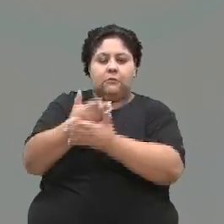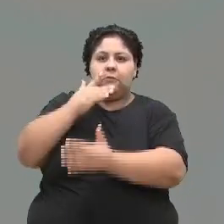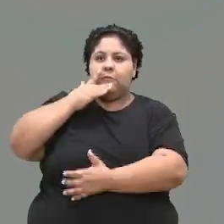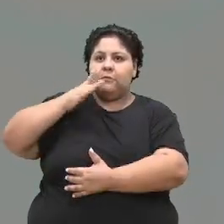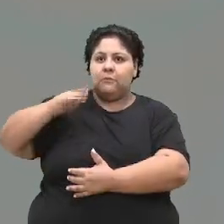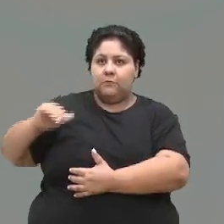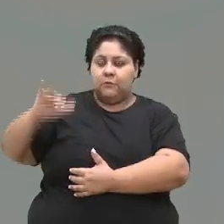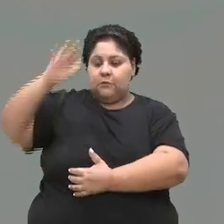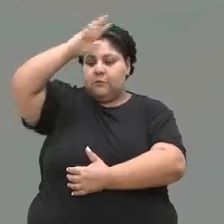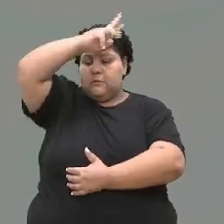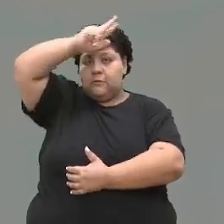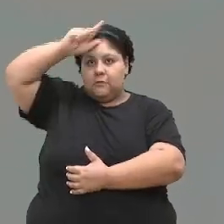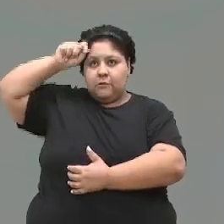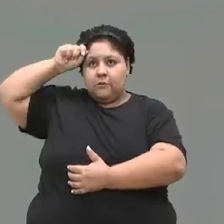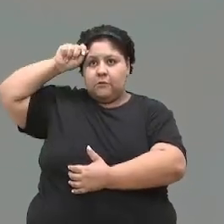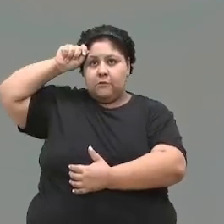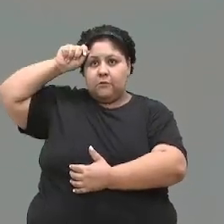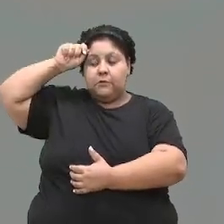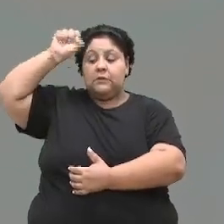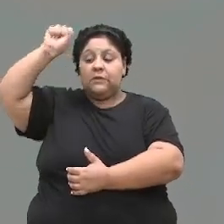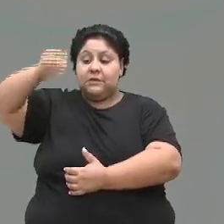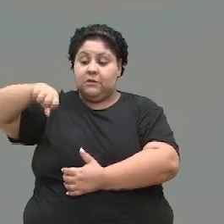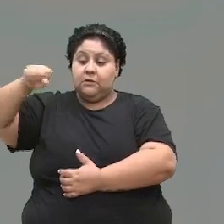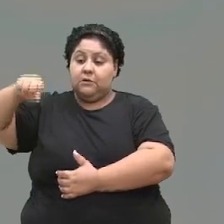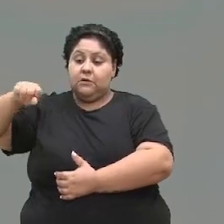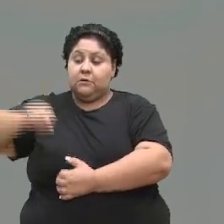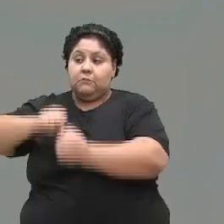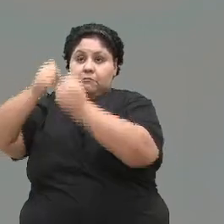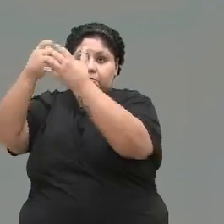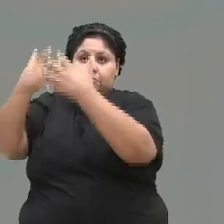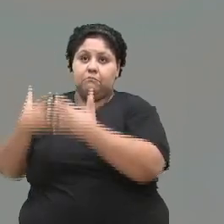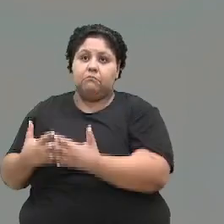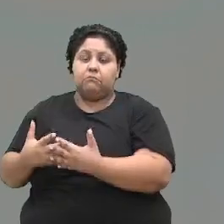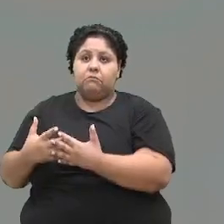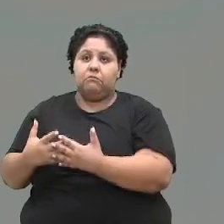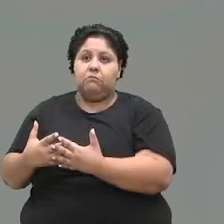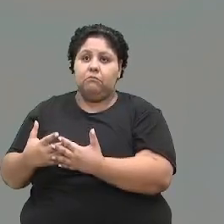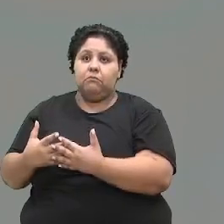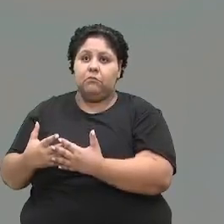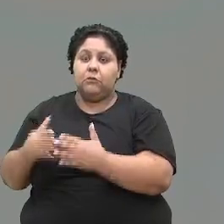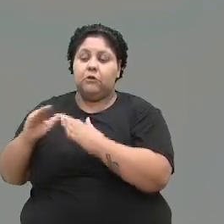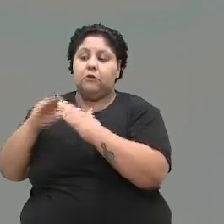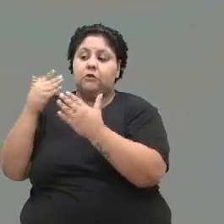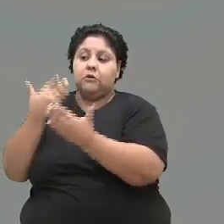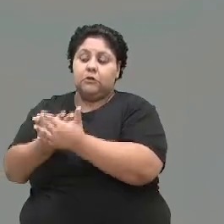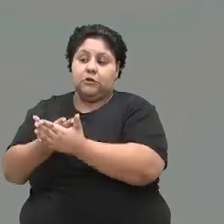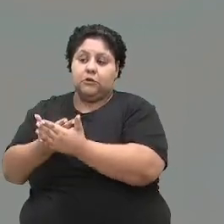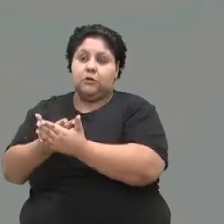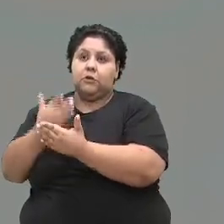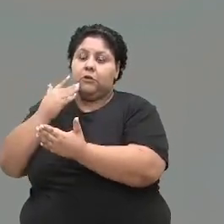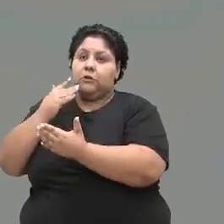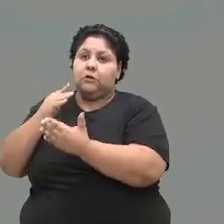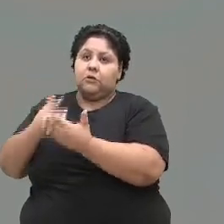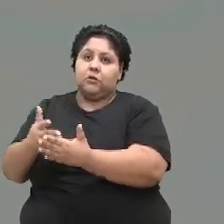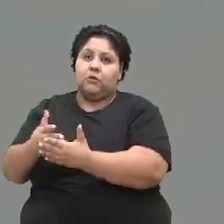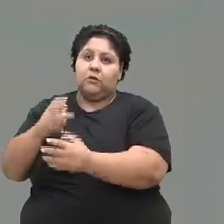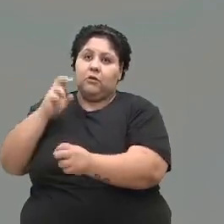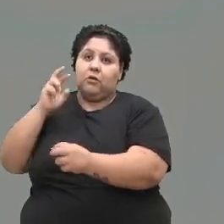pública municipal? Se sim, especificar quais a escola, o que as reformas